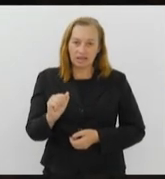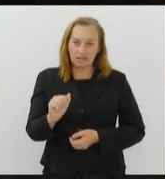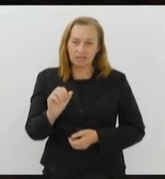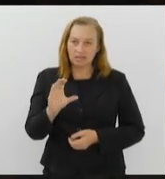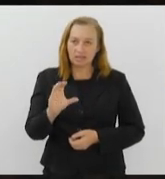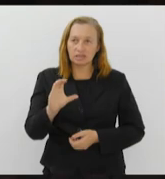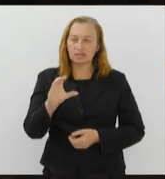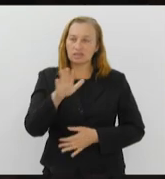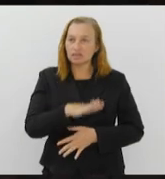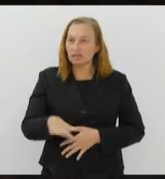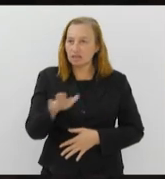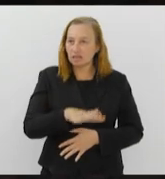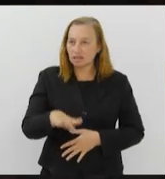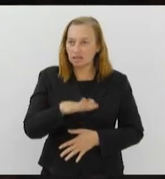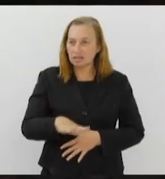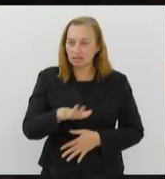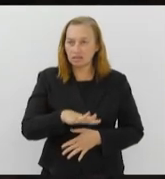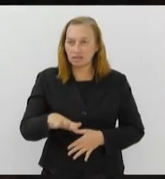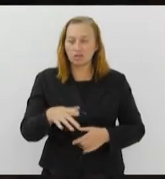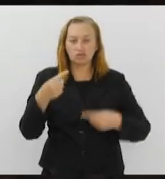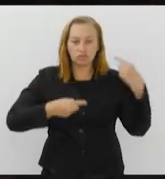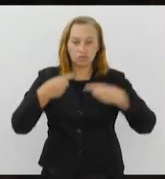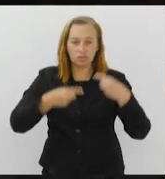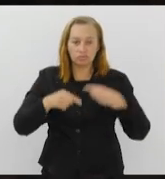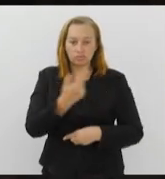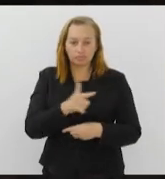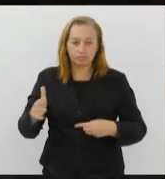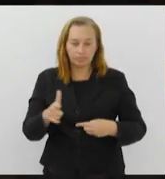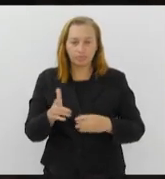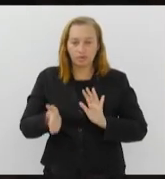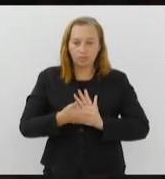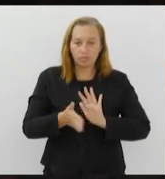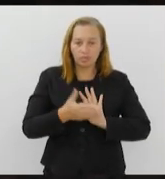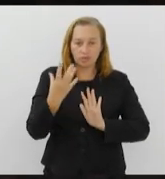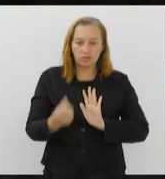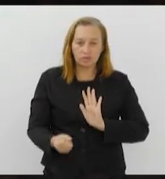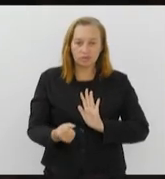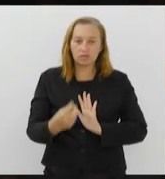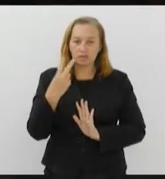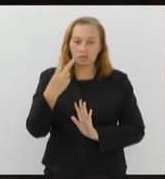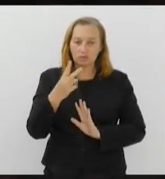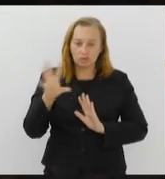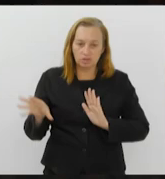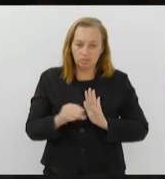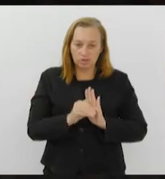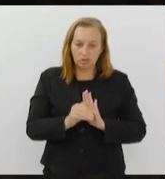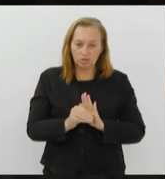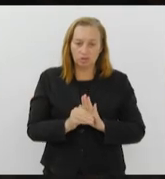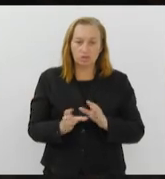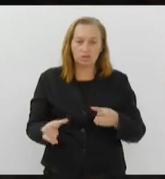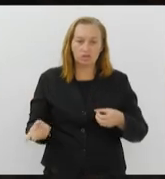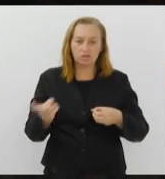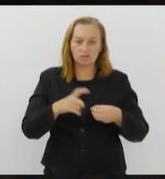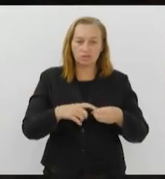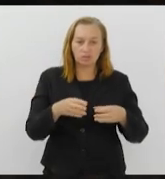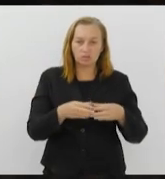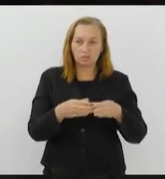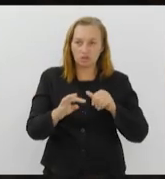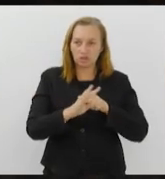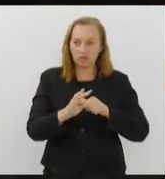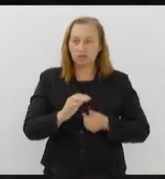Em discussão. Não havendo quem queira discutir, encerrada a discussão, a presente proposta recebeu duas emendas e retorna às